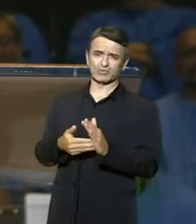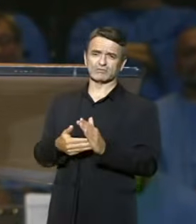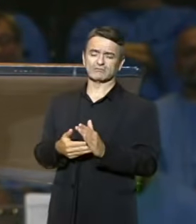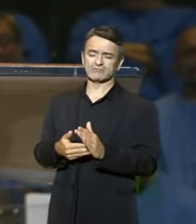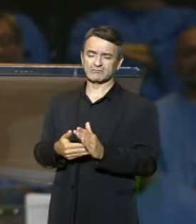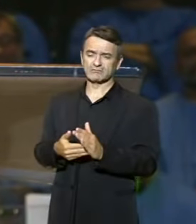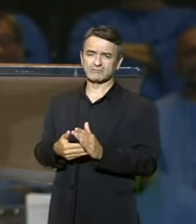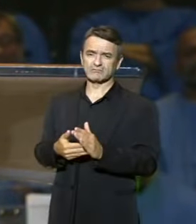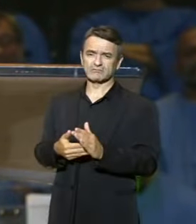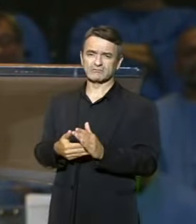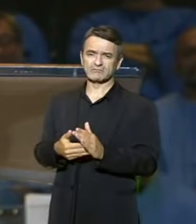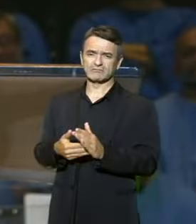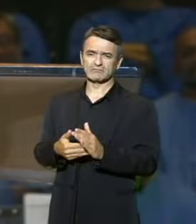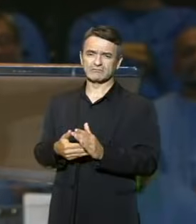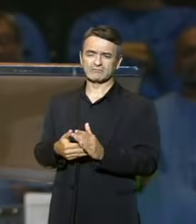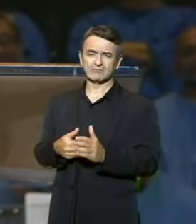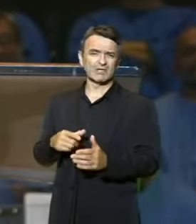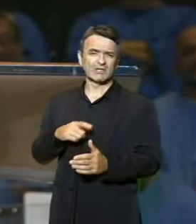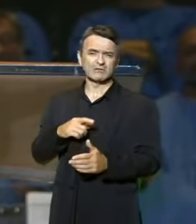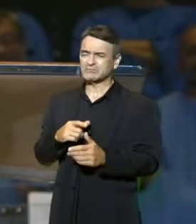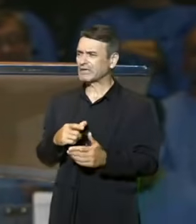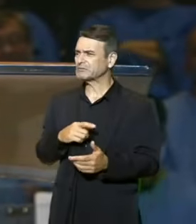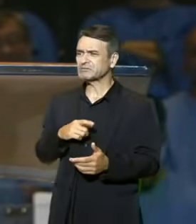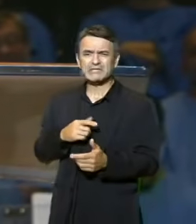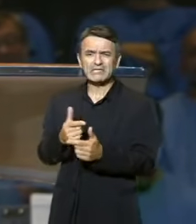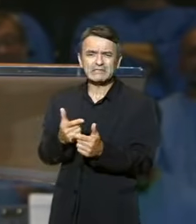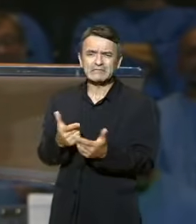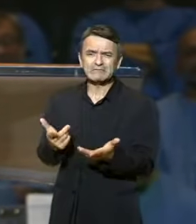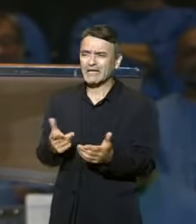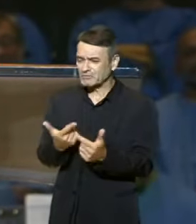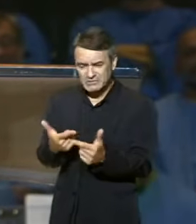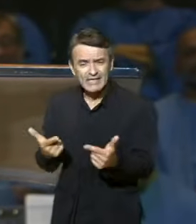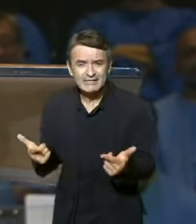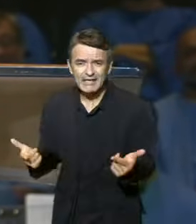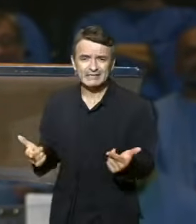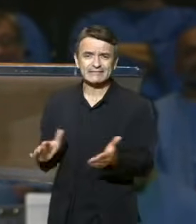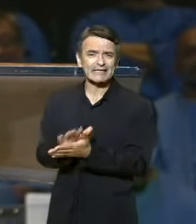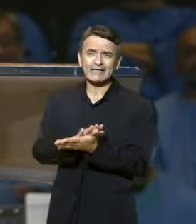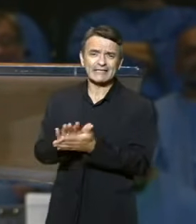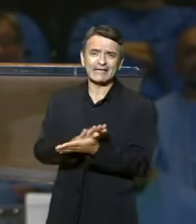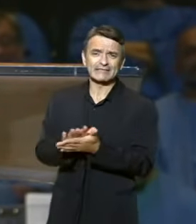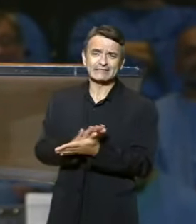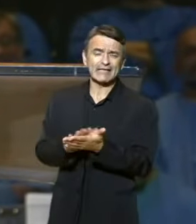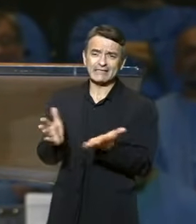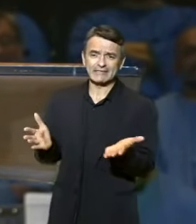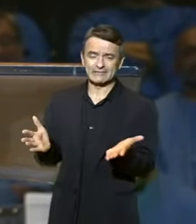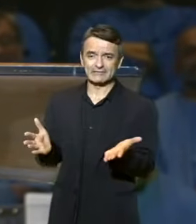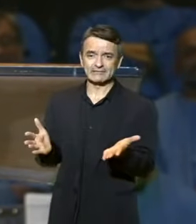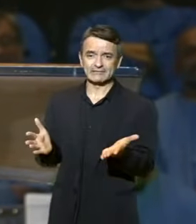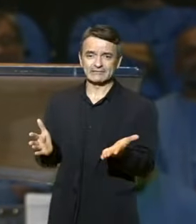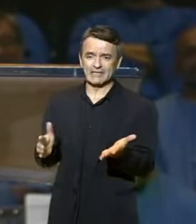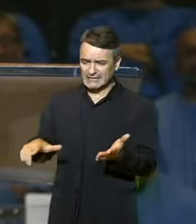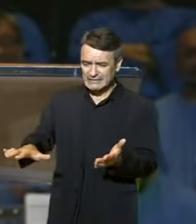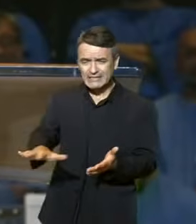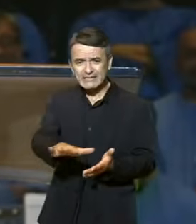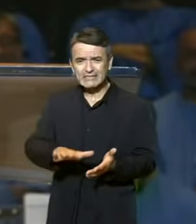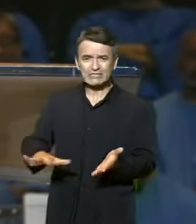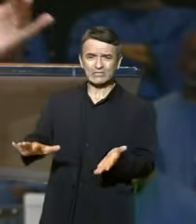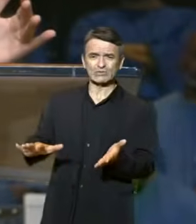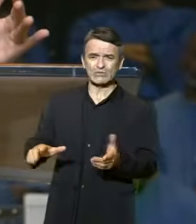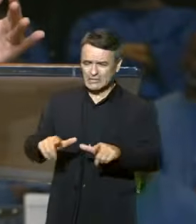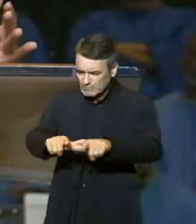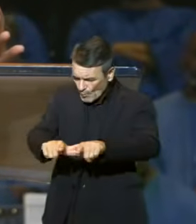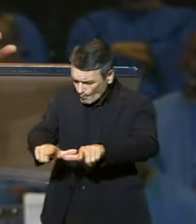Lugar de escassez. Mas eles esqueceram que no meio do deserto, dos momentos